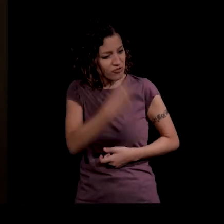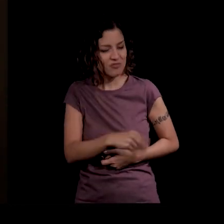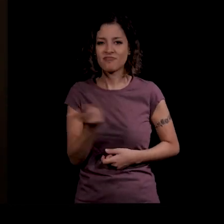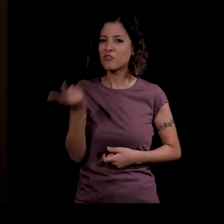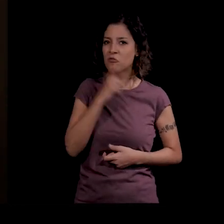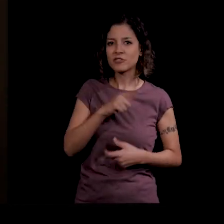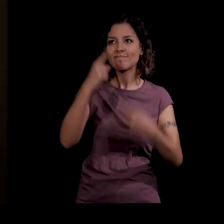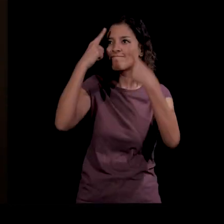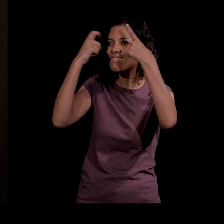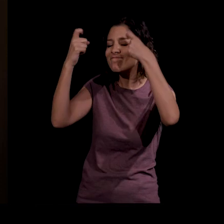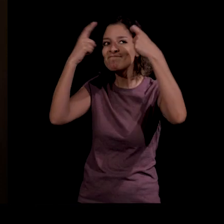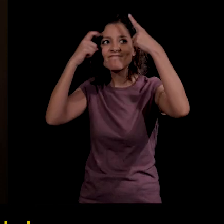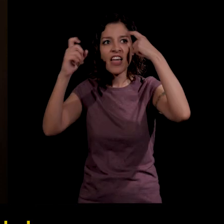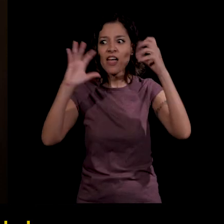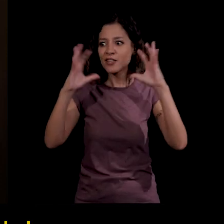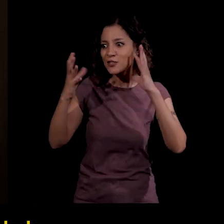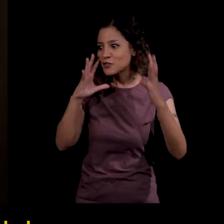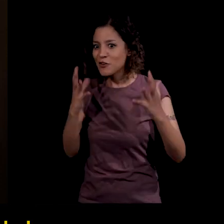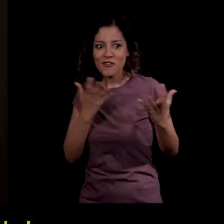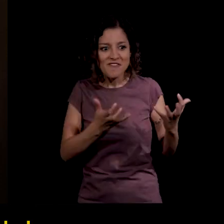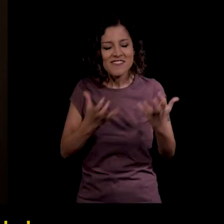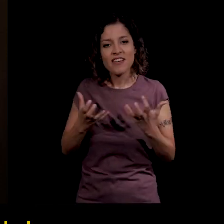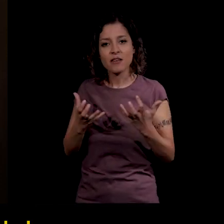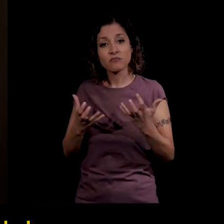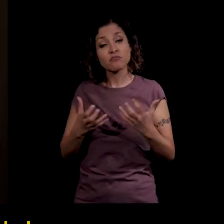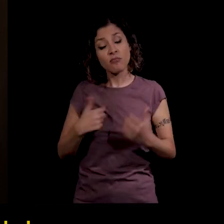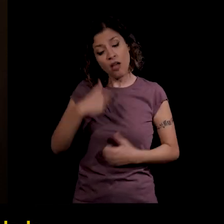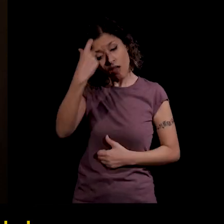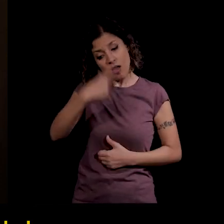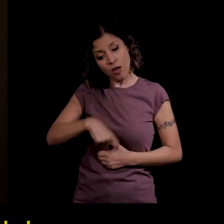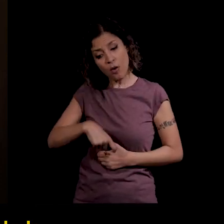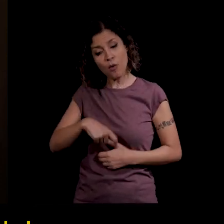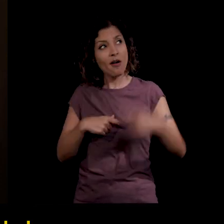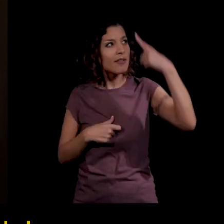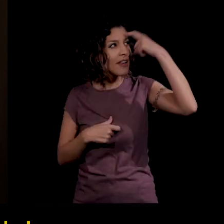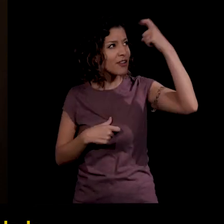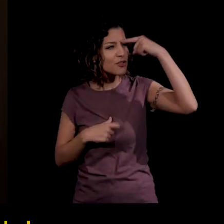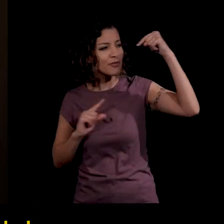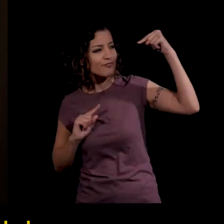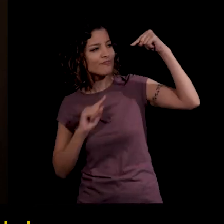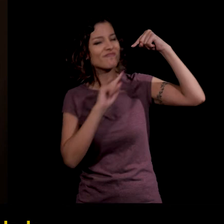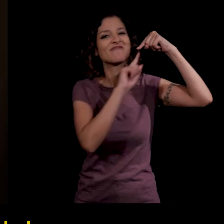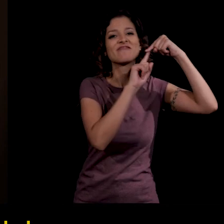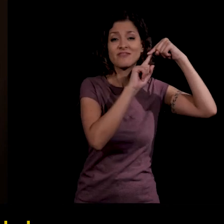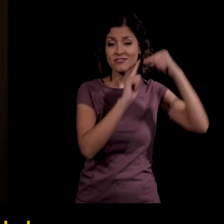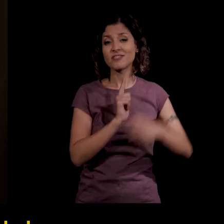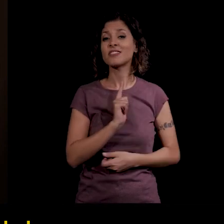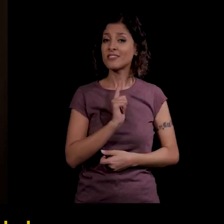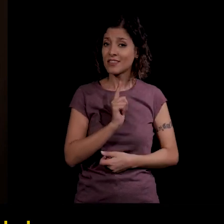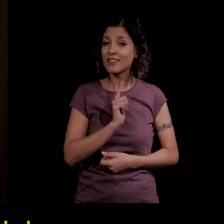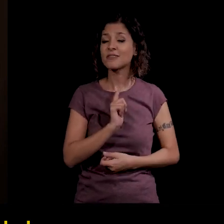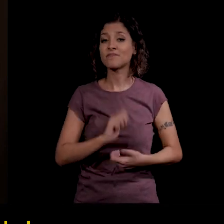está sempre buscando saídas. E eu me sinto uma pessoa afinada com o criativo, sabe? Com a